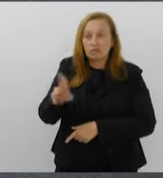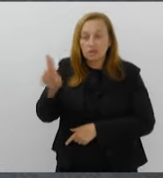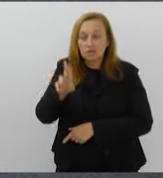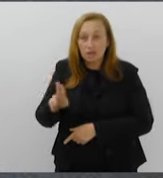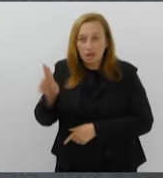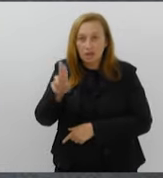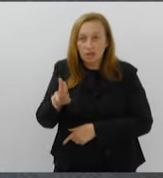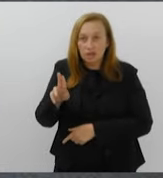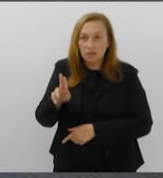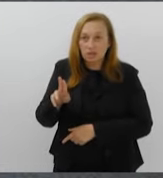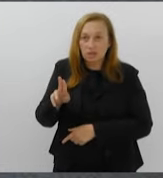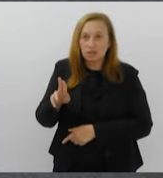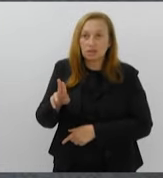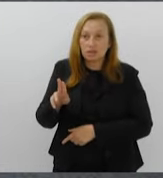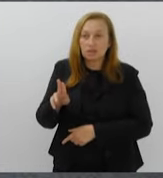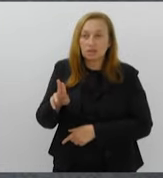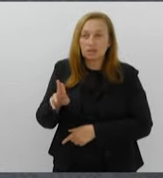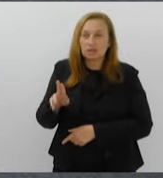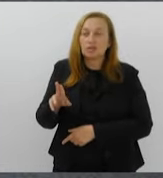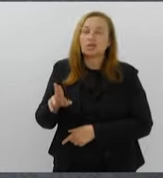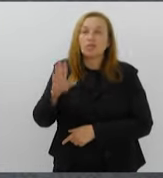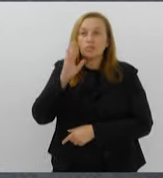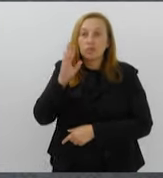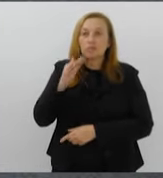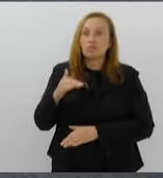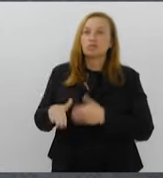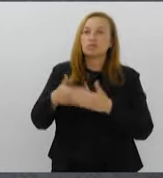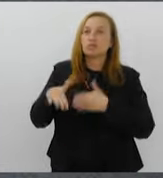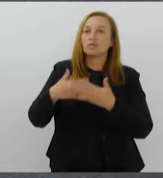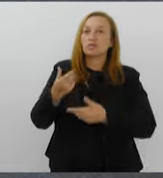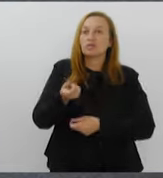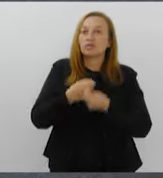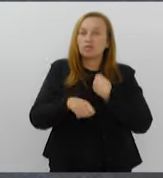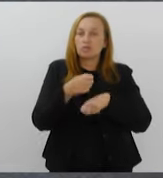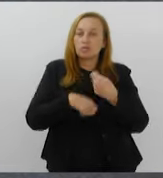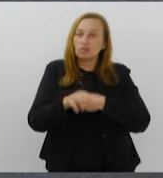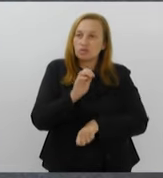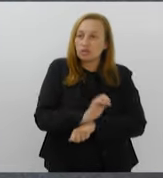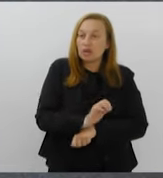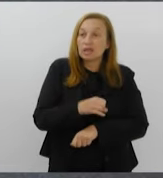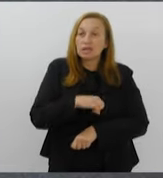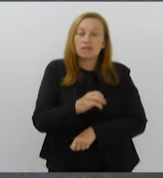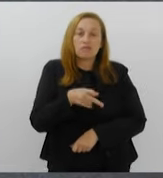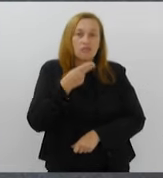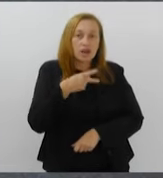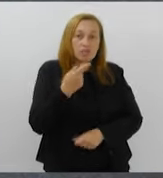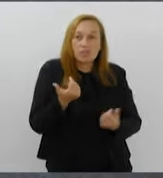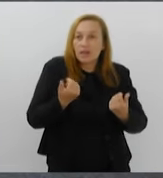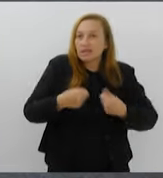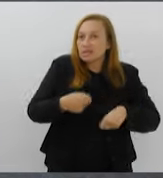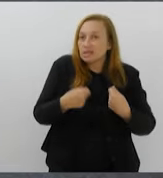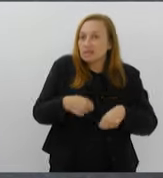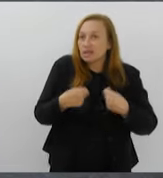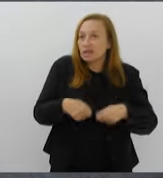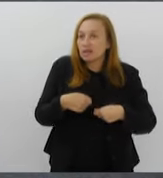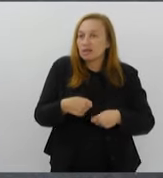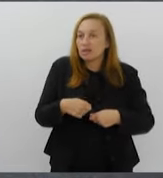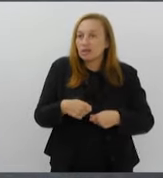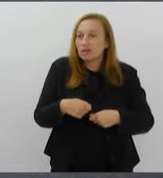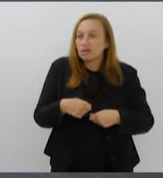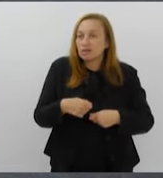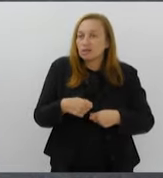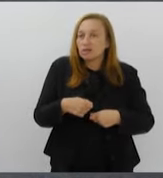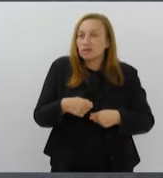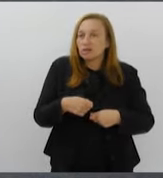são fundamentais para o desenvolvimento econômico do nosso Estado. Se a gente fala da necessidade de reinventar